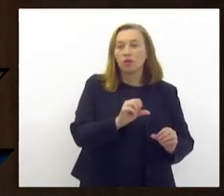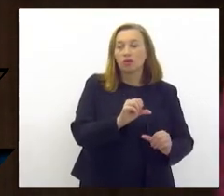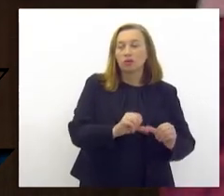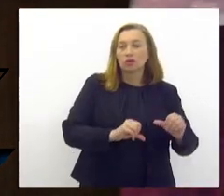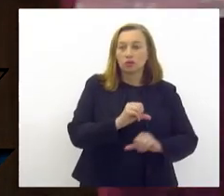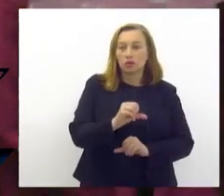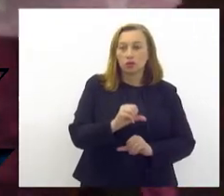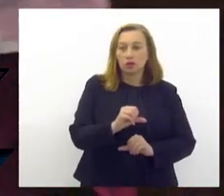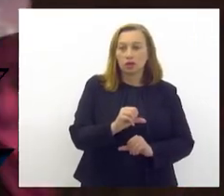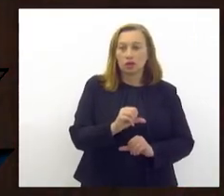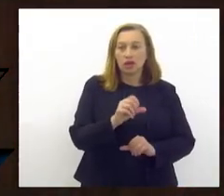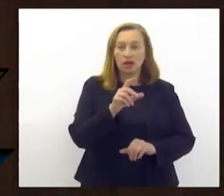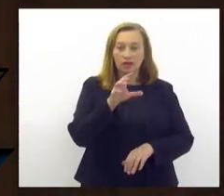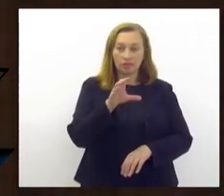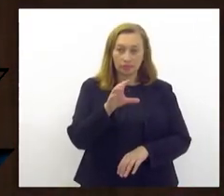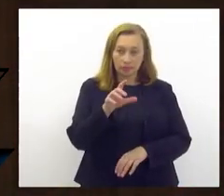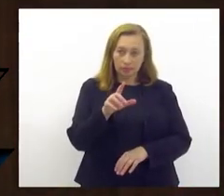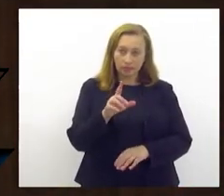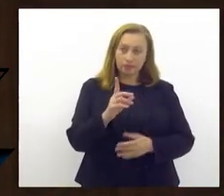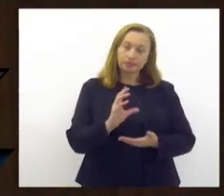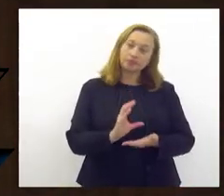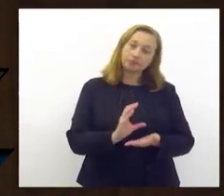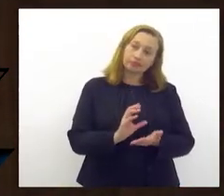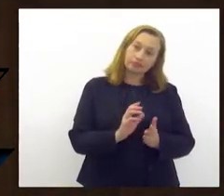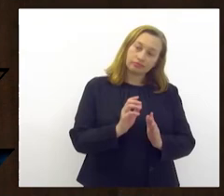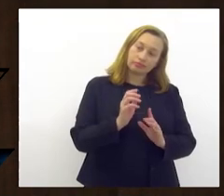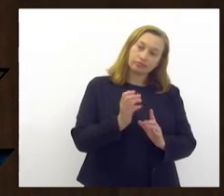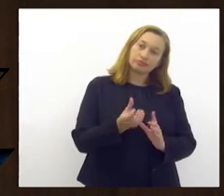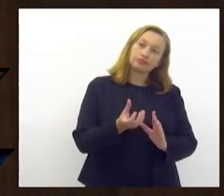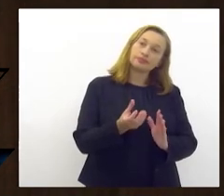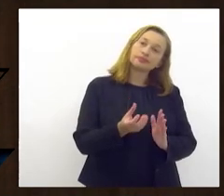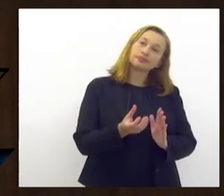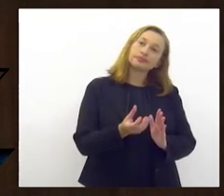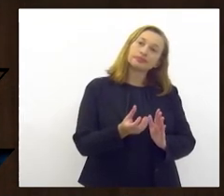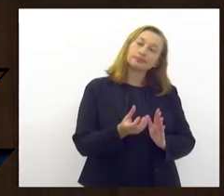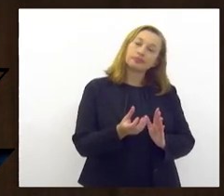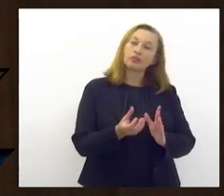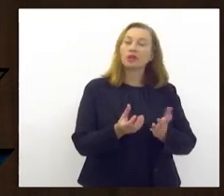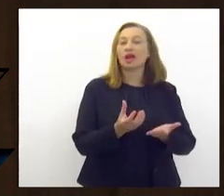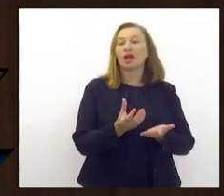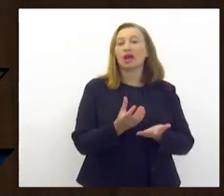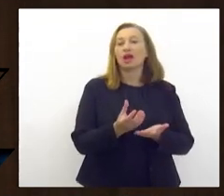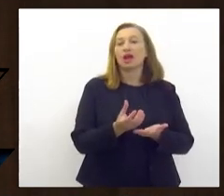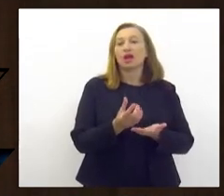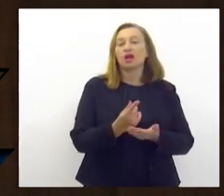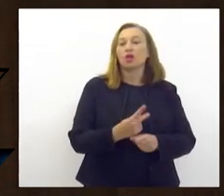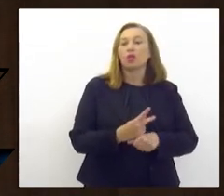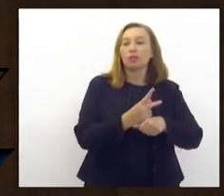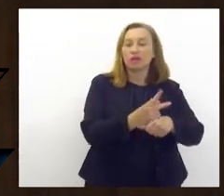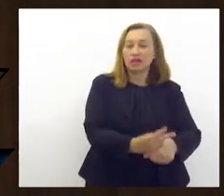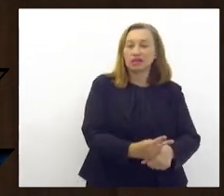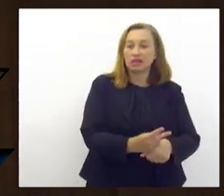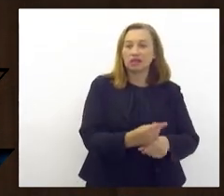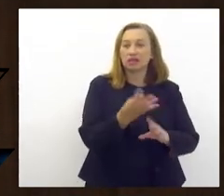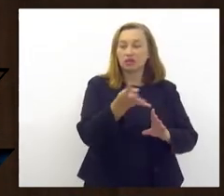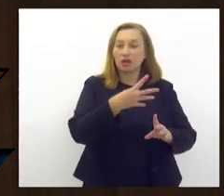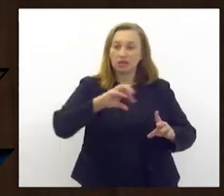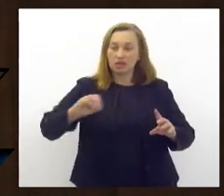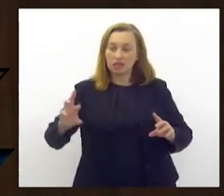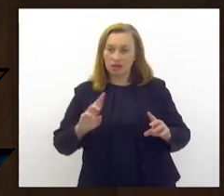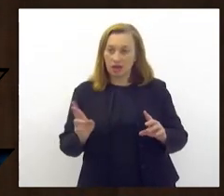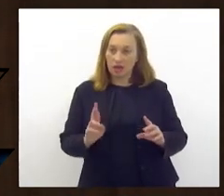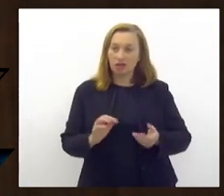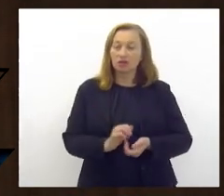ser no final do ano, para o professor escolher, quero ir para essa escola ou não quero. Porque o professor vai para a escola estimulado